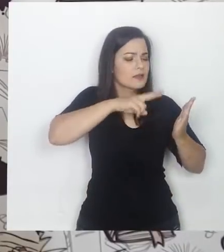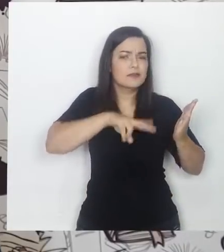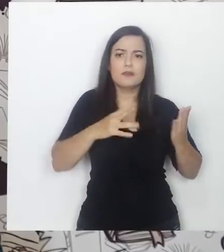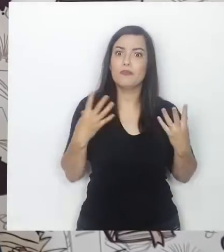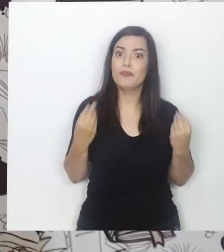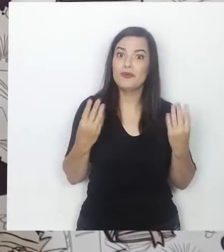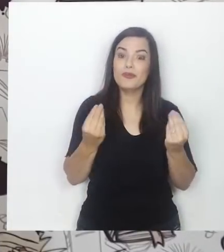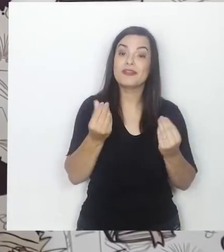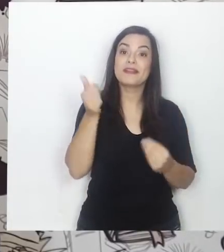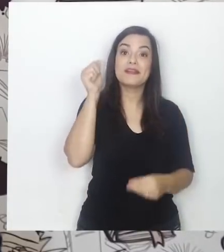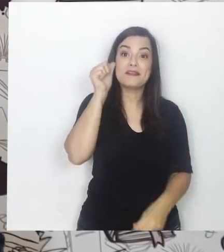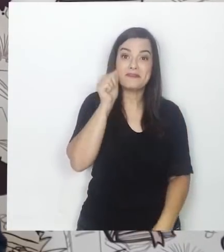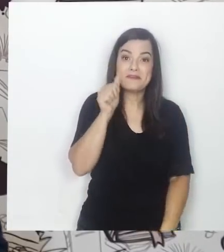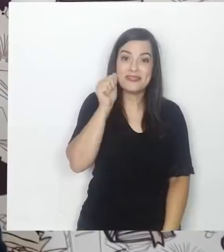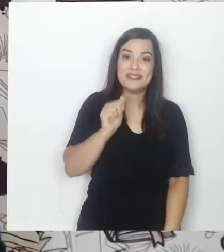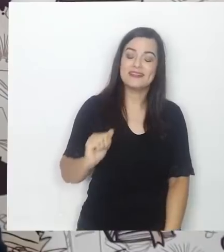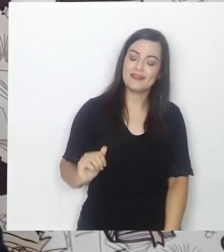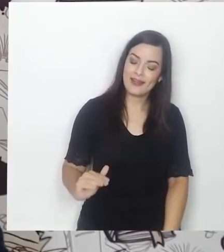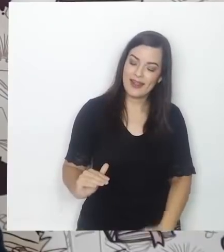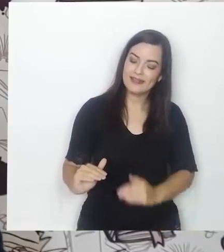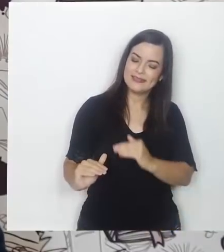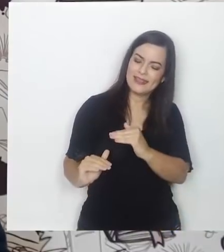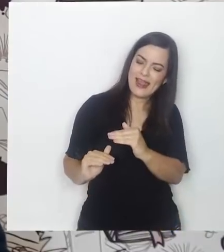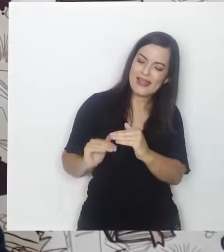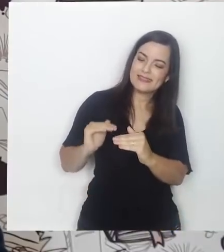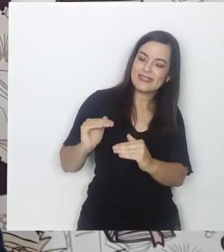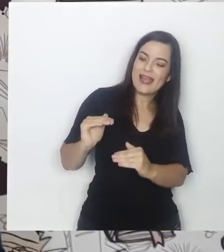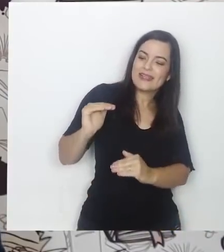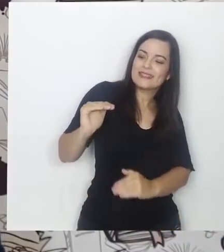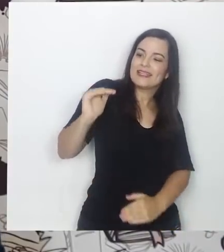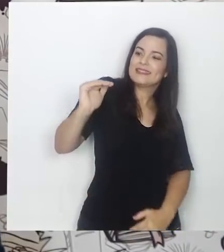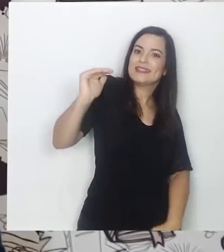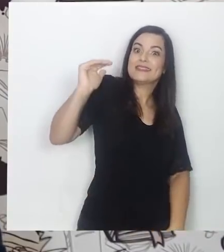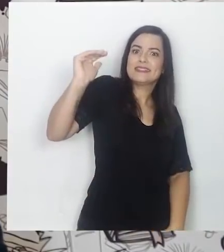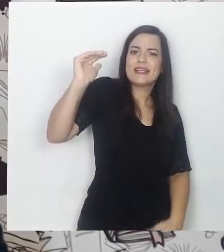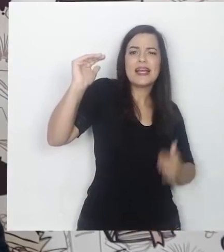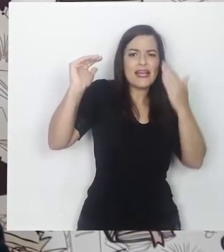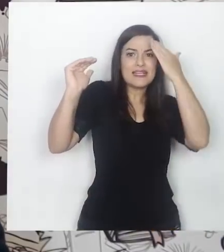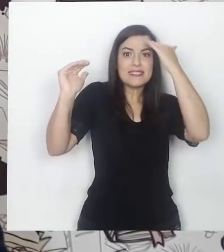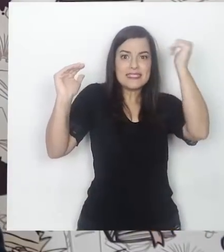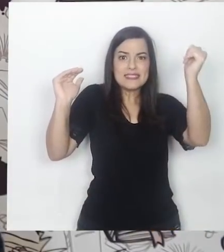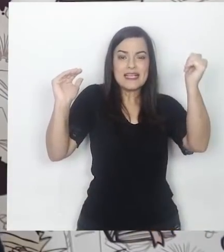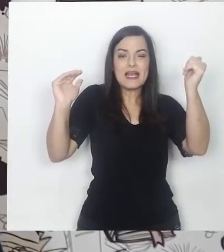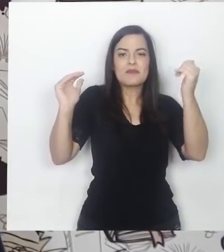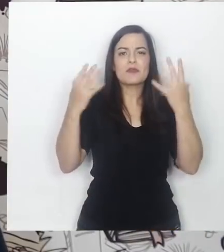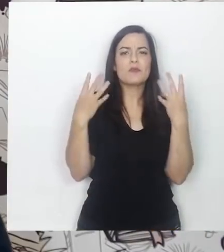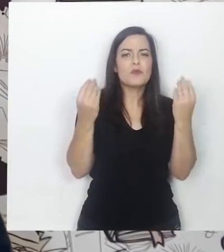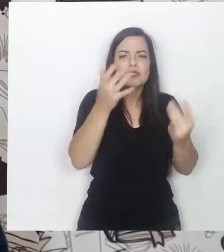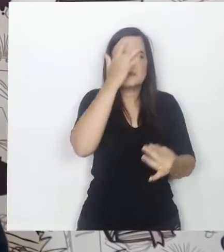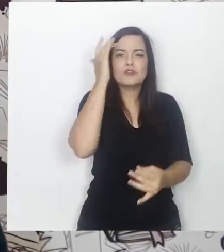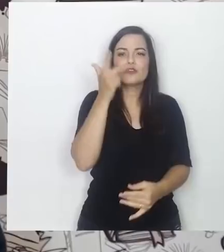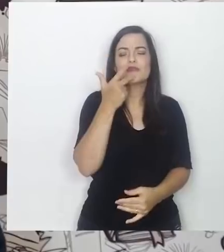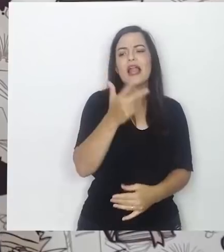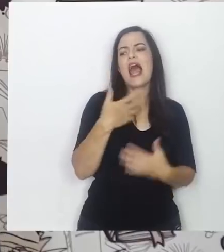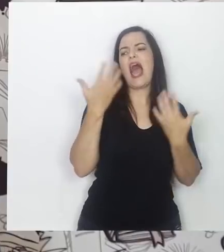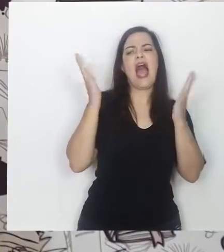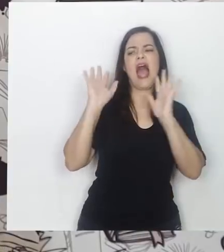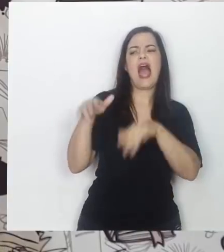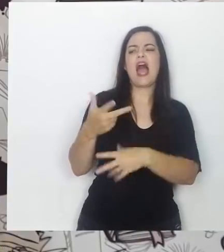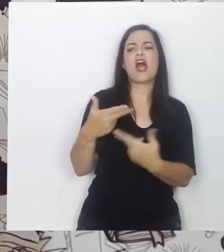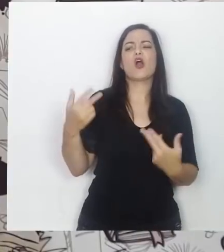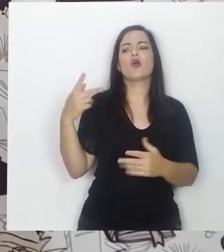crescendo. E sabe quando a gente ouve as pessoas falarem assim? Isso é coisa de criança.